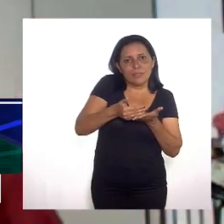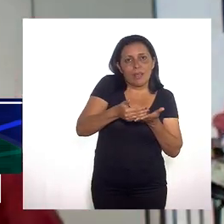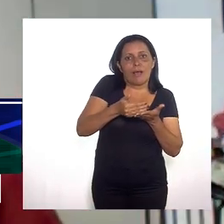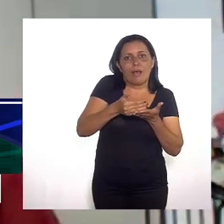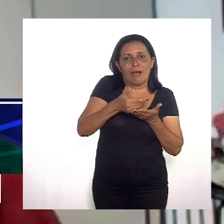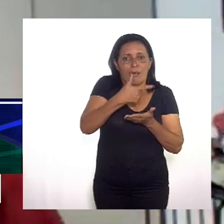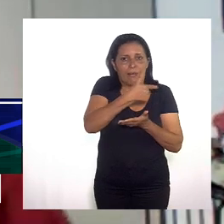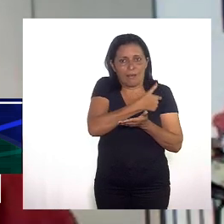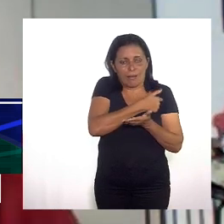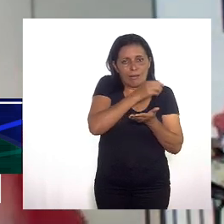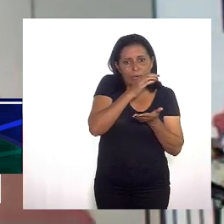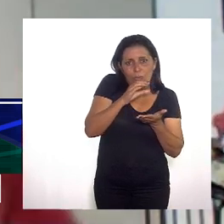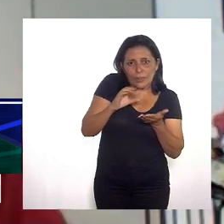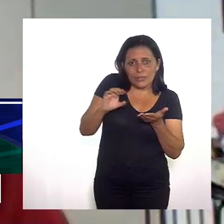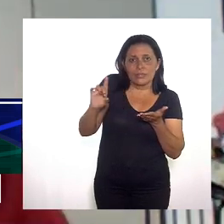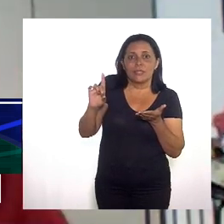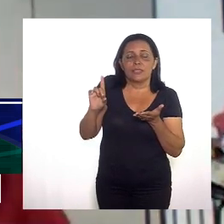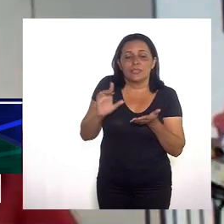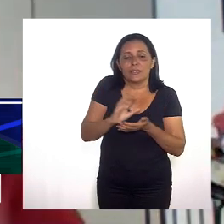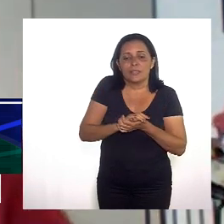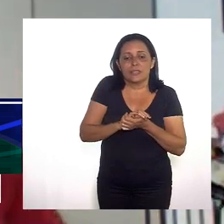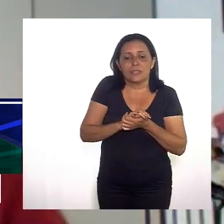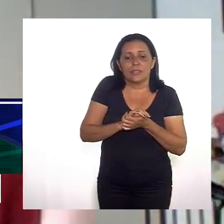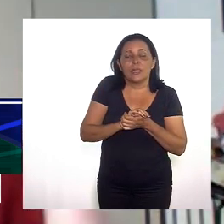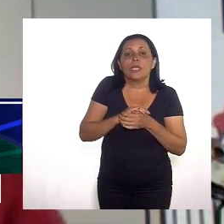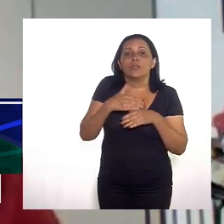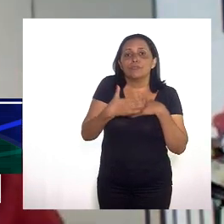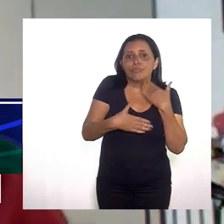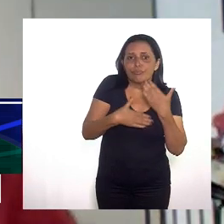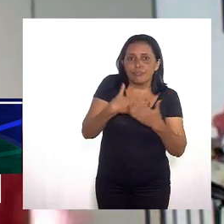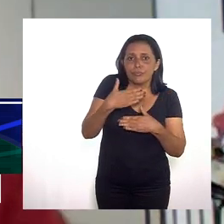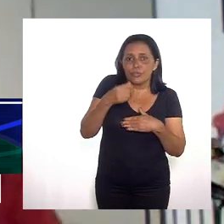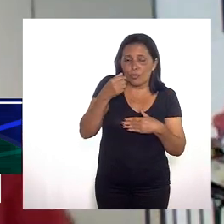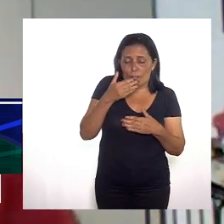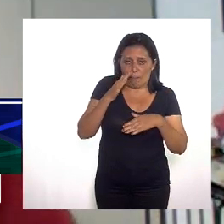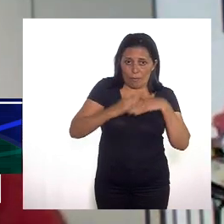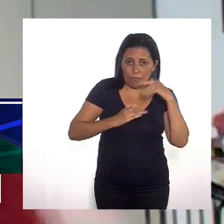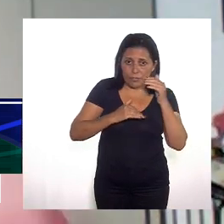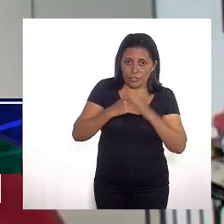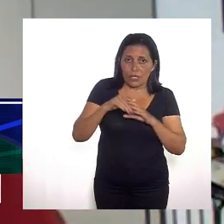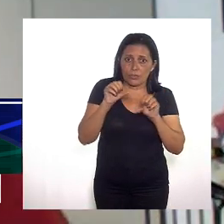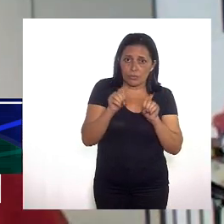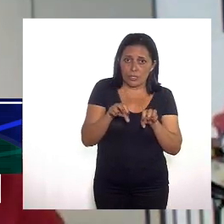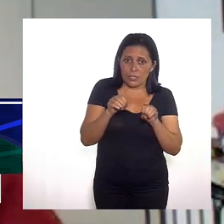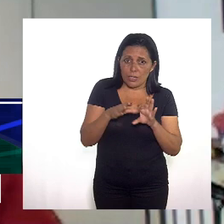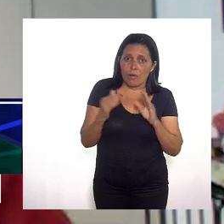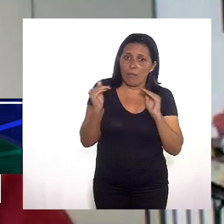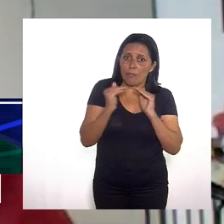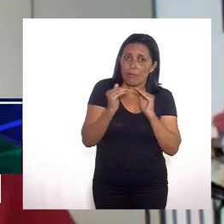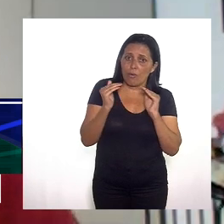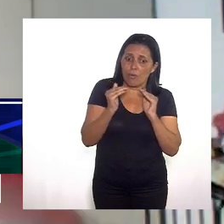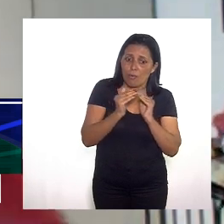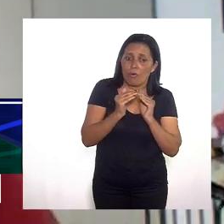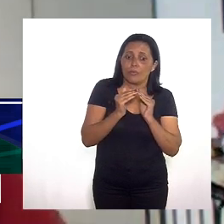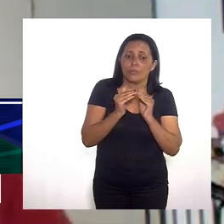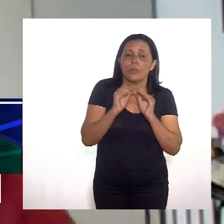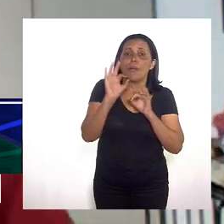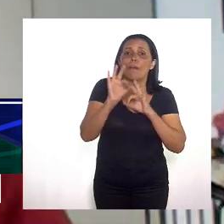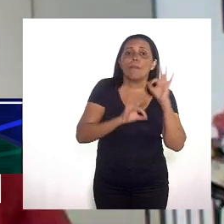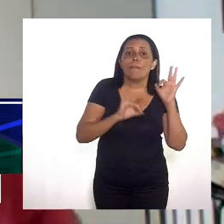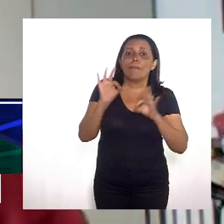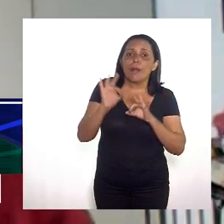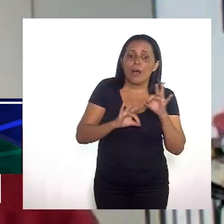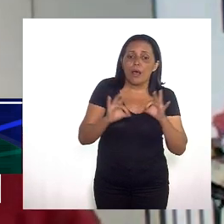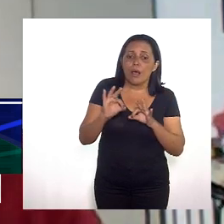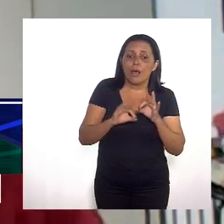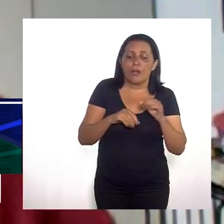nos municípios, garantindo que os profissionais de educação estejam de acordo com o Plano Nacional de Imunização e com o Plano de